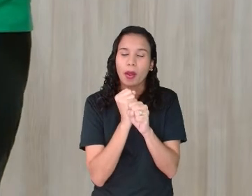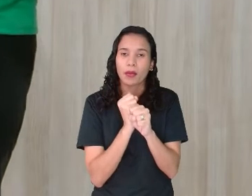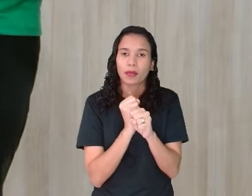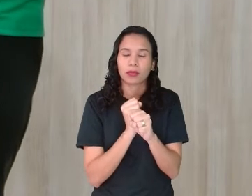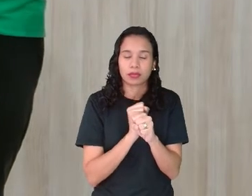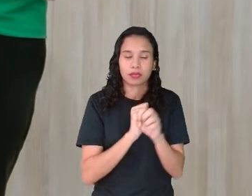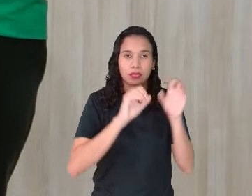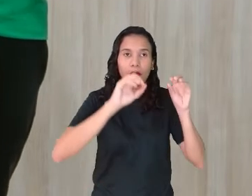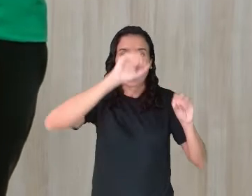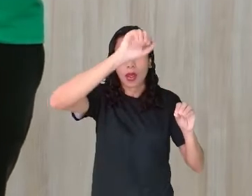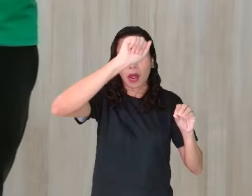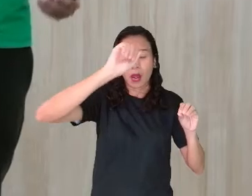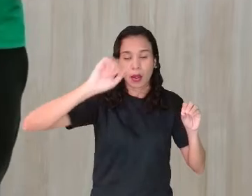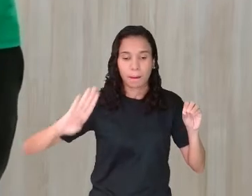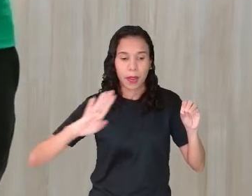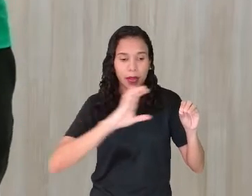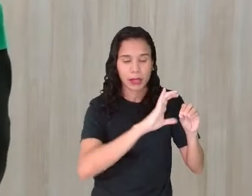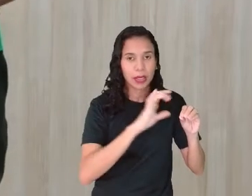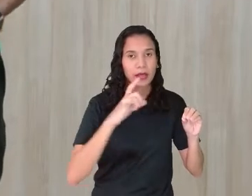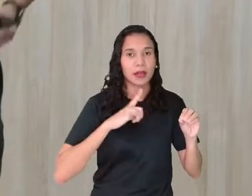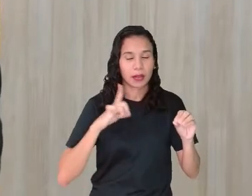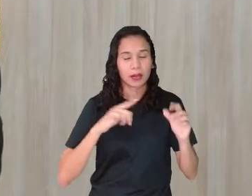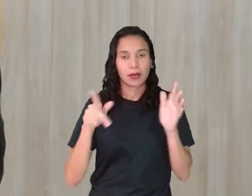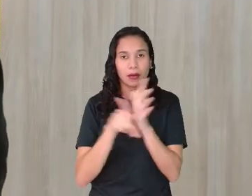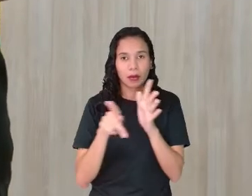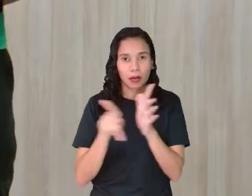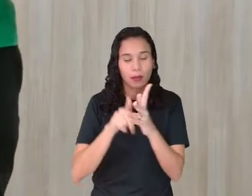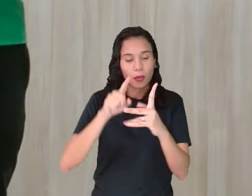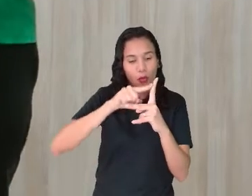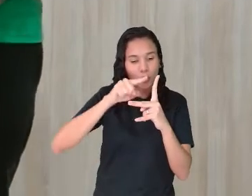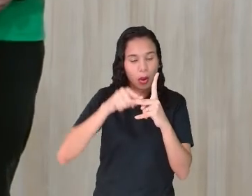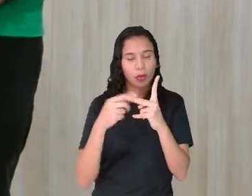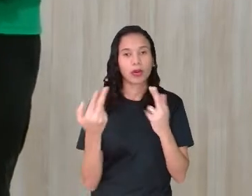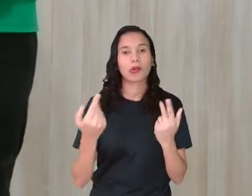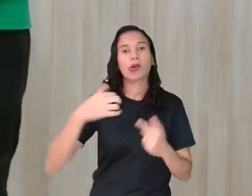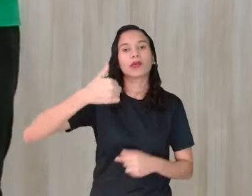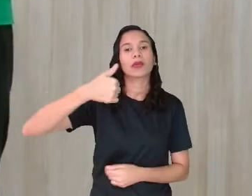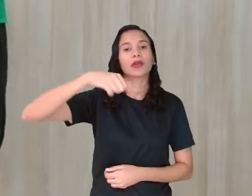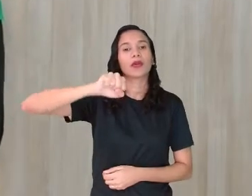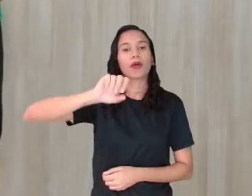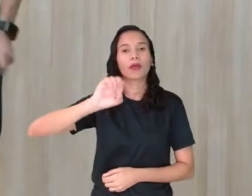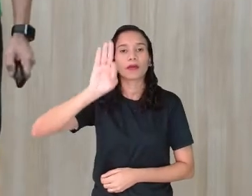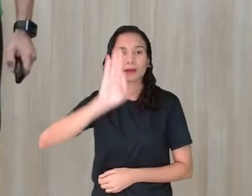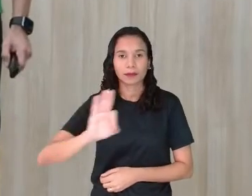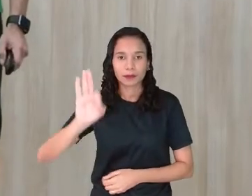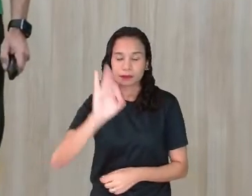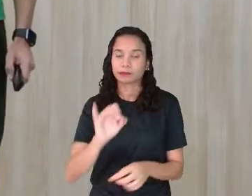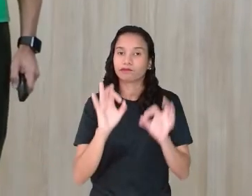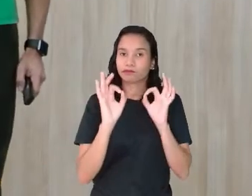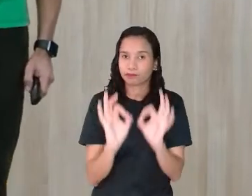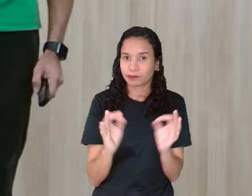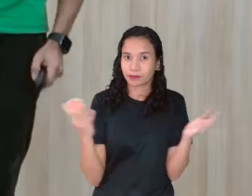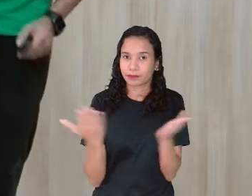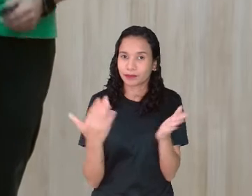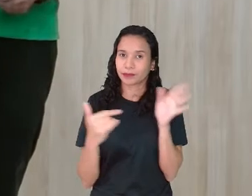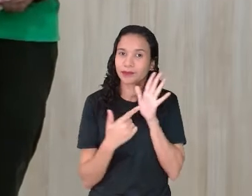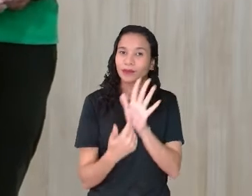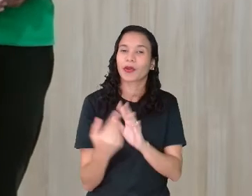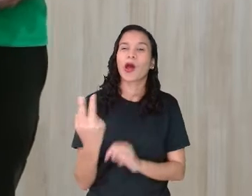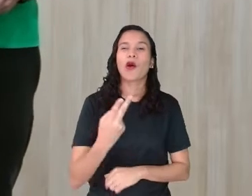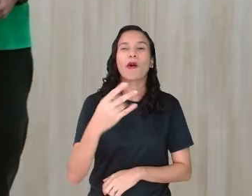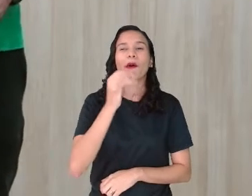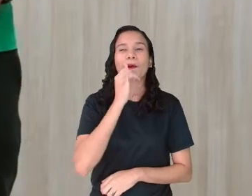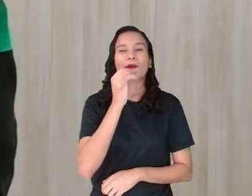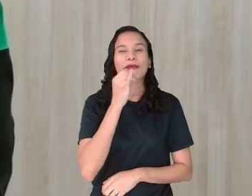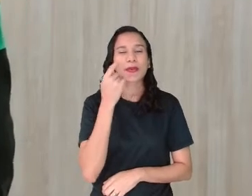você tem aí um ângulo raso, você tem um ângulo aí igual a 180 graus, certo? E aí eu trouxe 2 exemplinhos